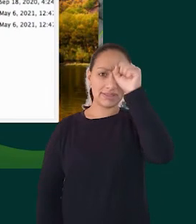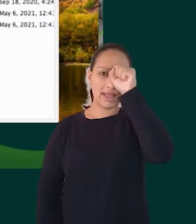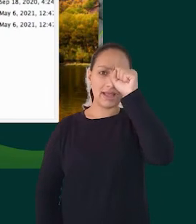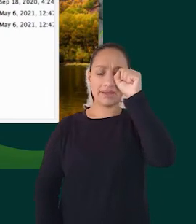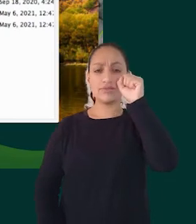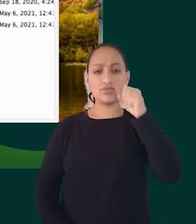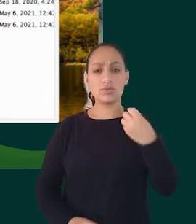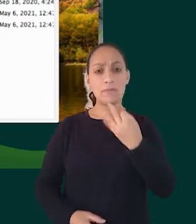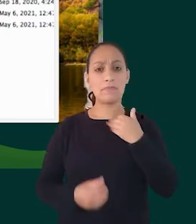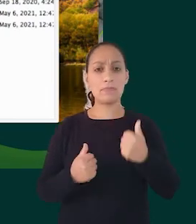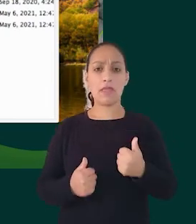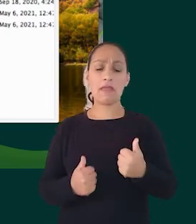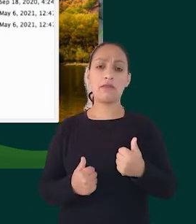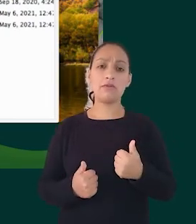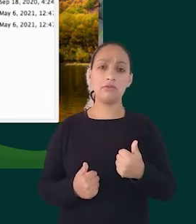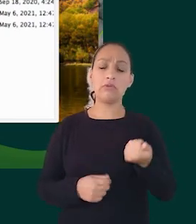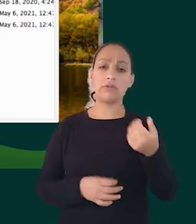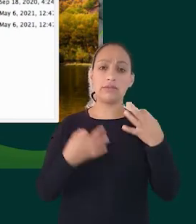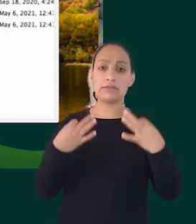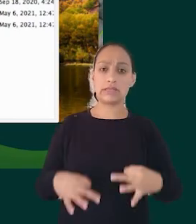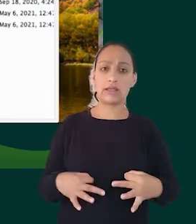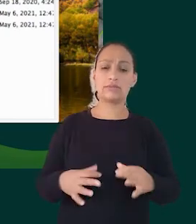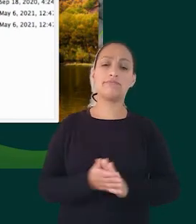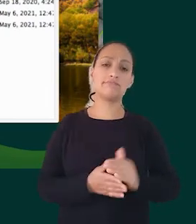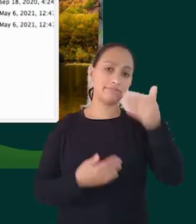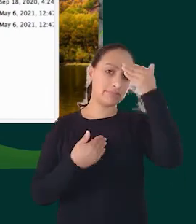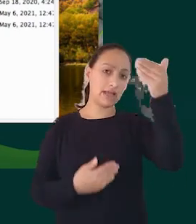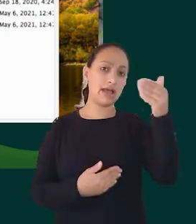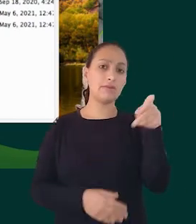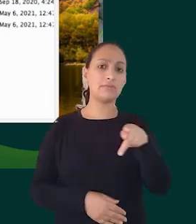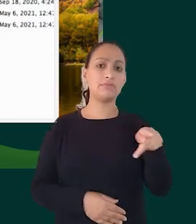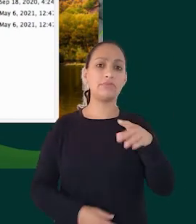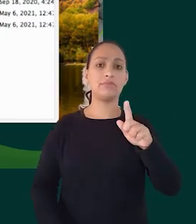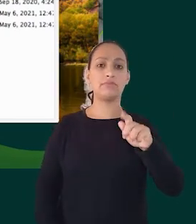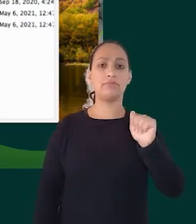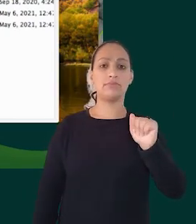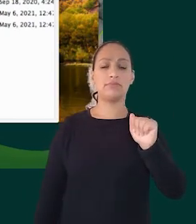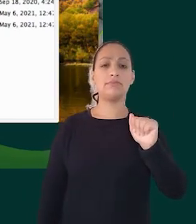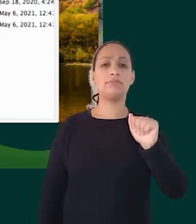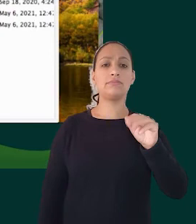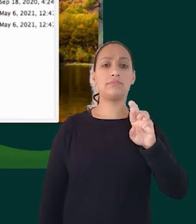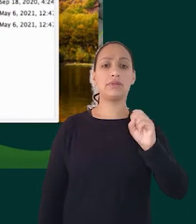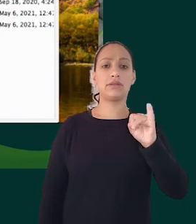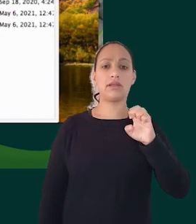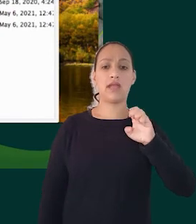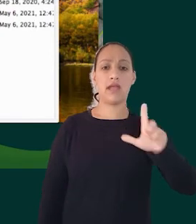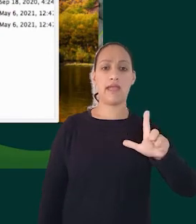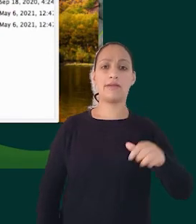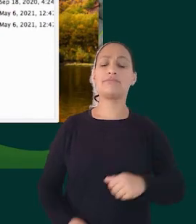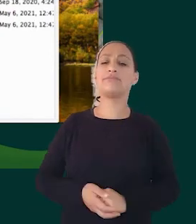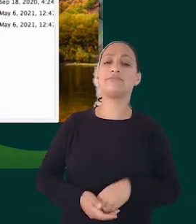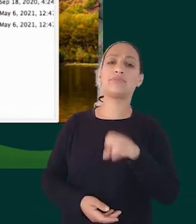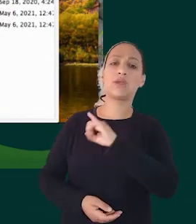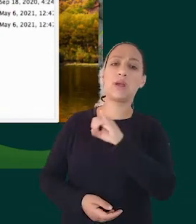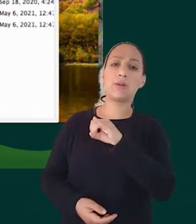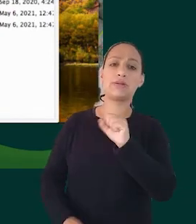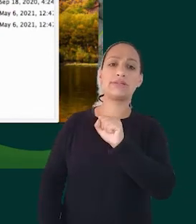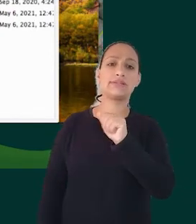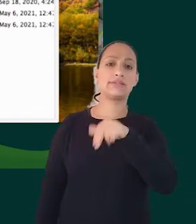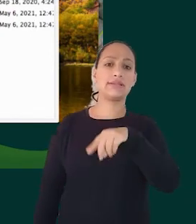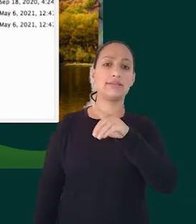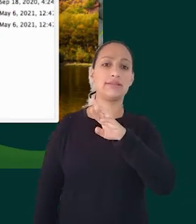bem realizada, digamos assim, né? Obrigado, Gabriel. Oi, Sandrinha, que bom, obrigado pela participação.